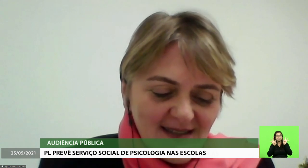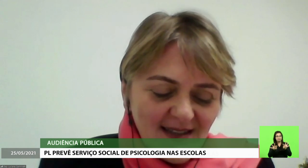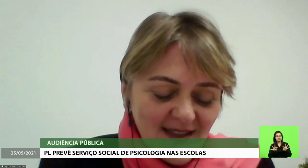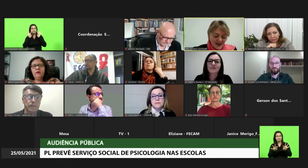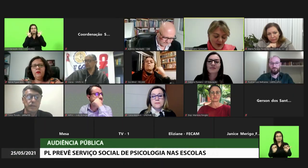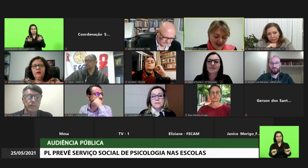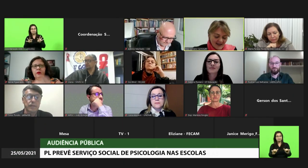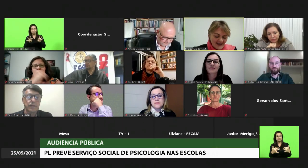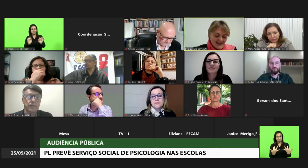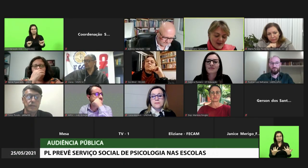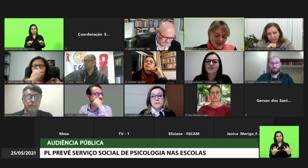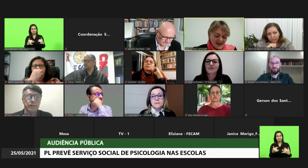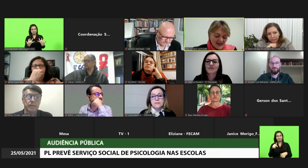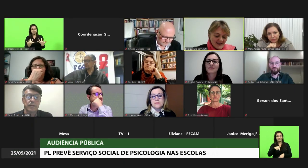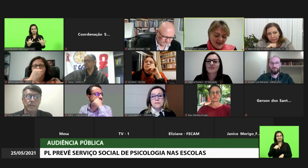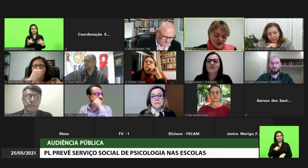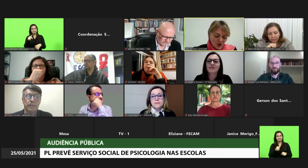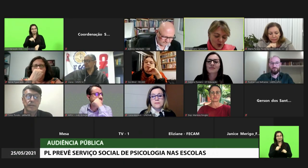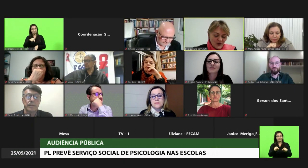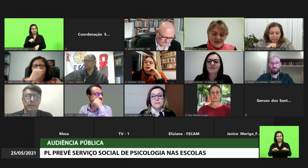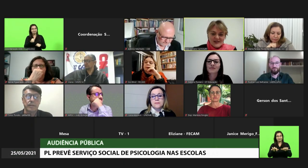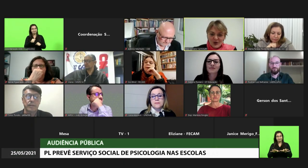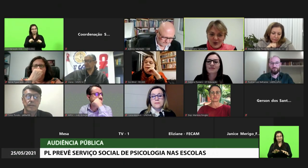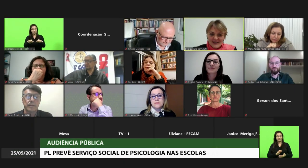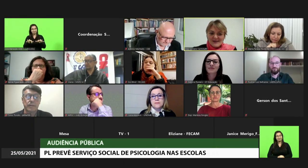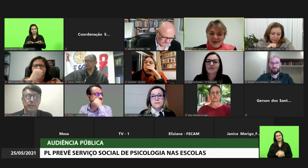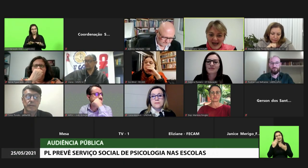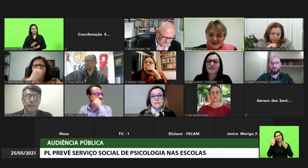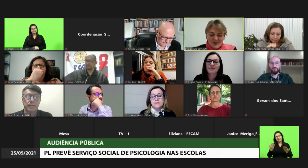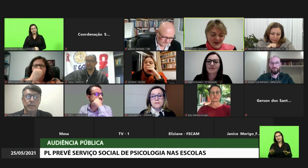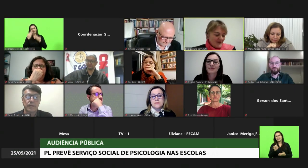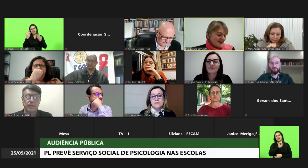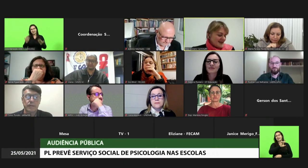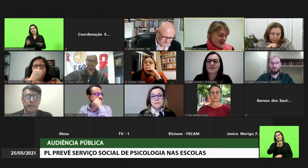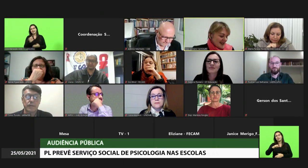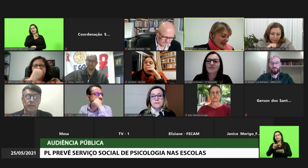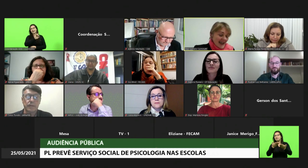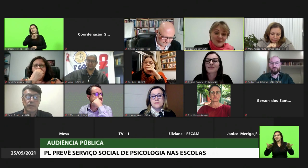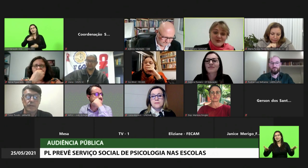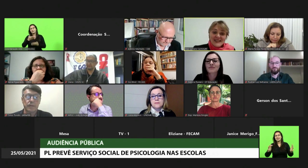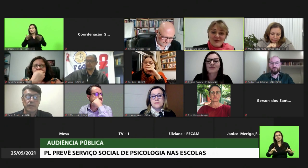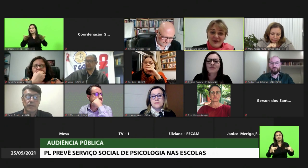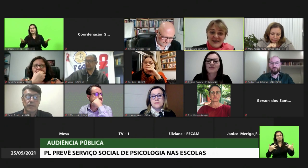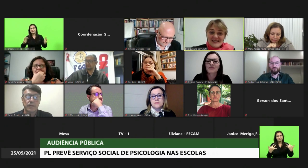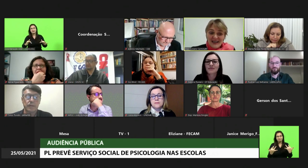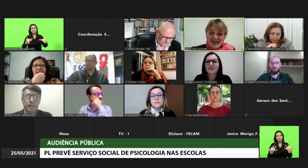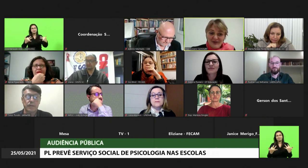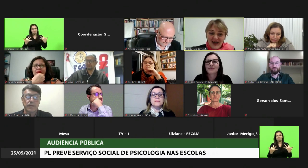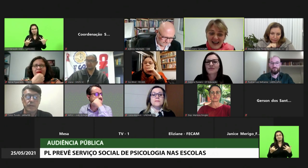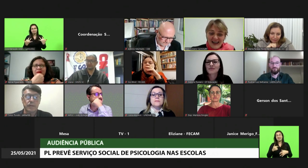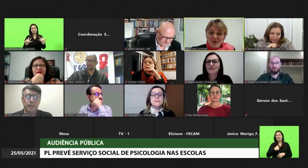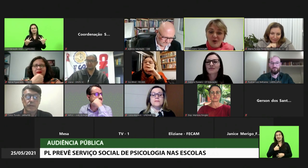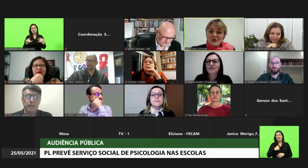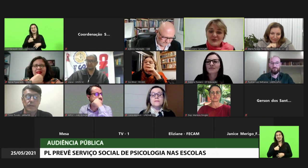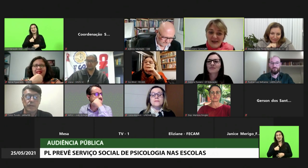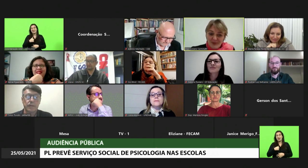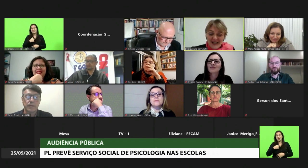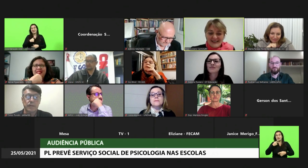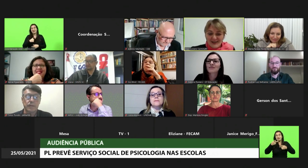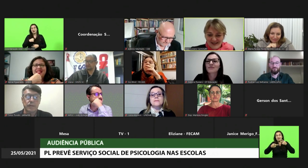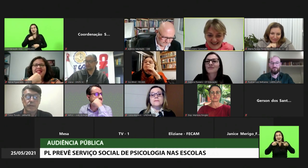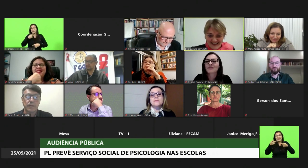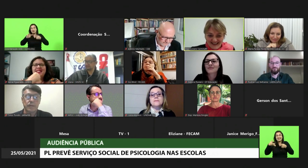esta audiência. Então, agradecer a presença de todos e todas, mais uma vez. Eu não fiz a minha fala